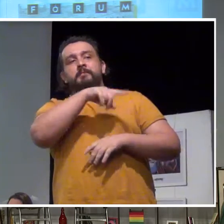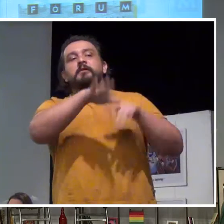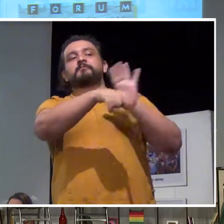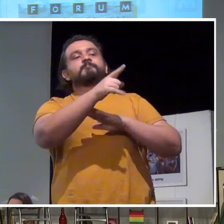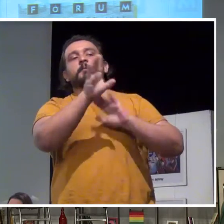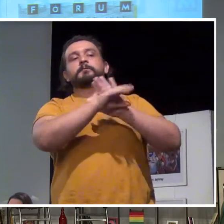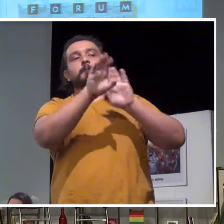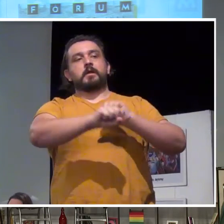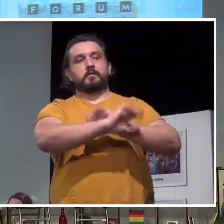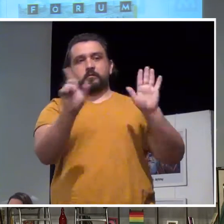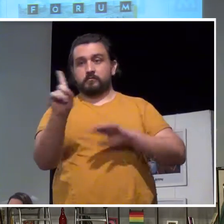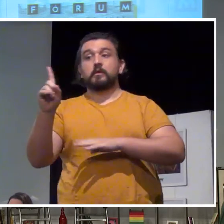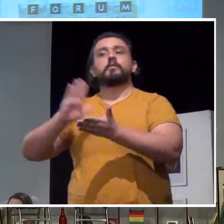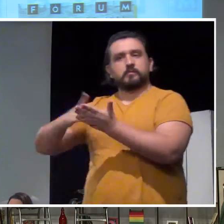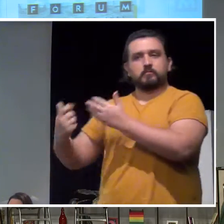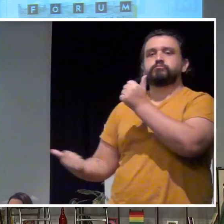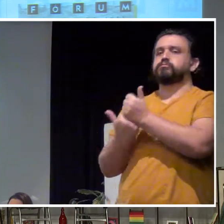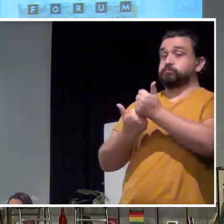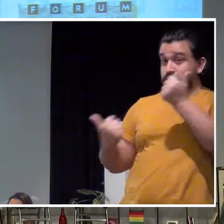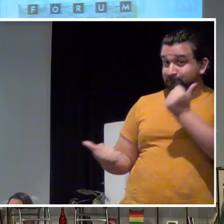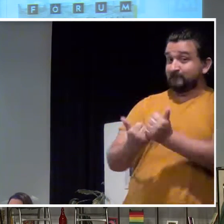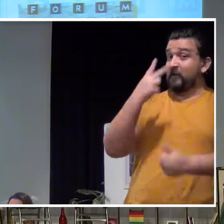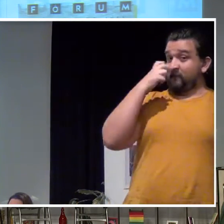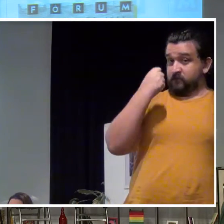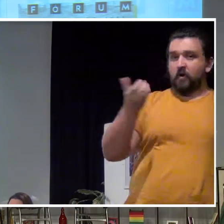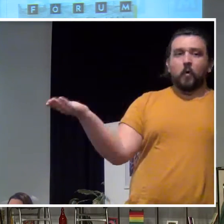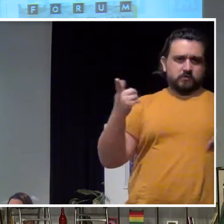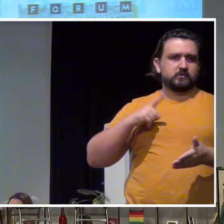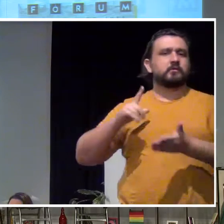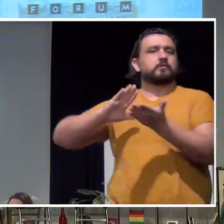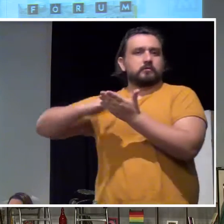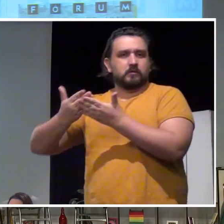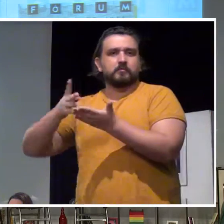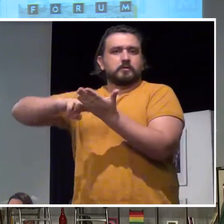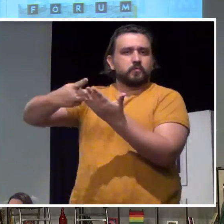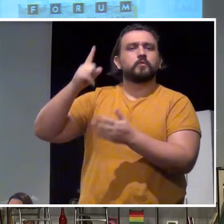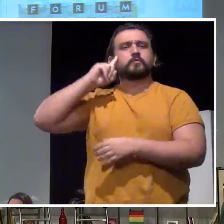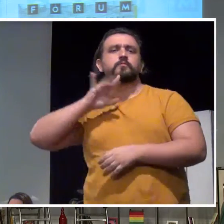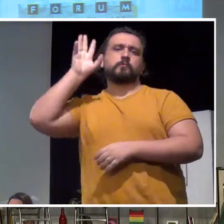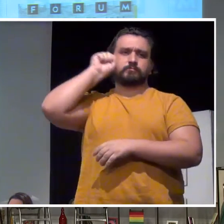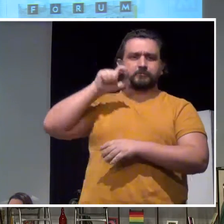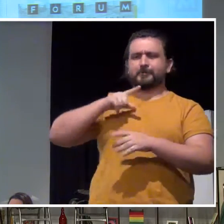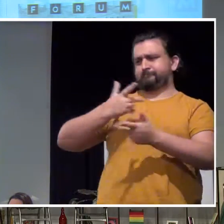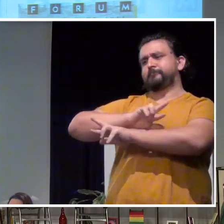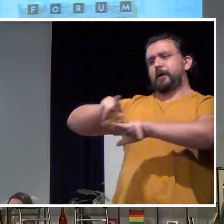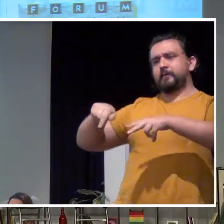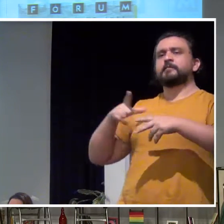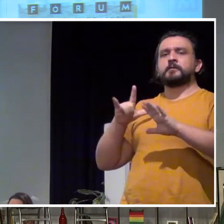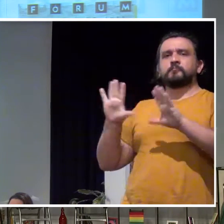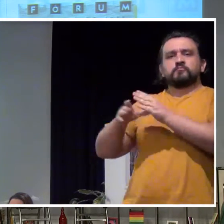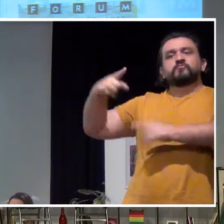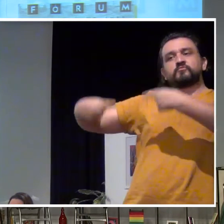me auxiliassem, e me auxiliaram muito, e hoje em dia são surdos e ouvintes, e vários que